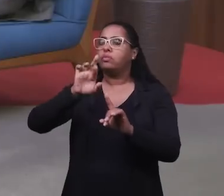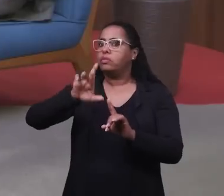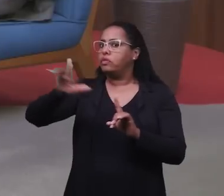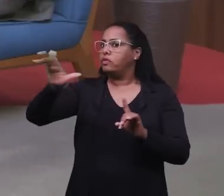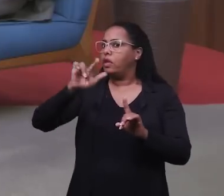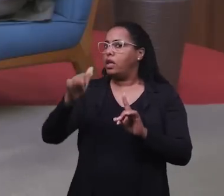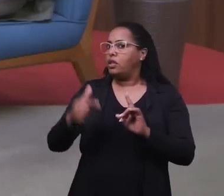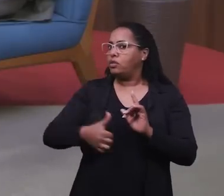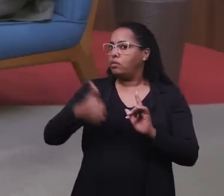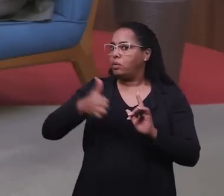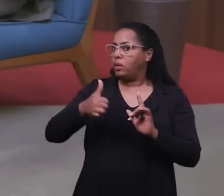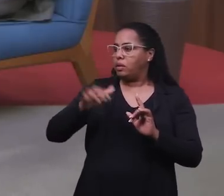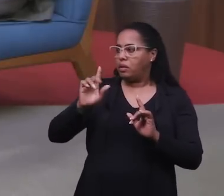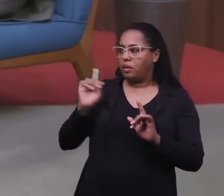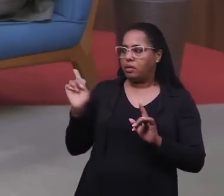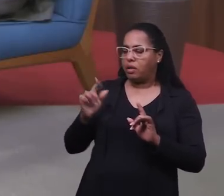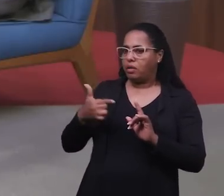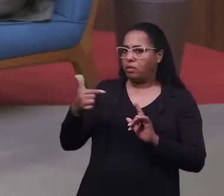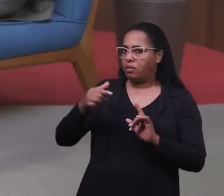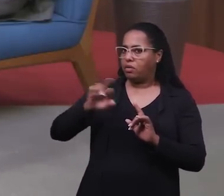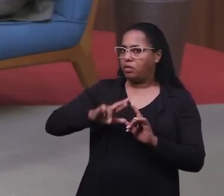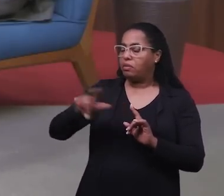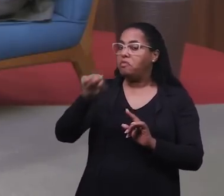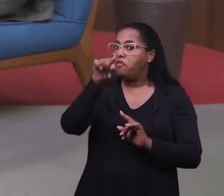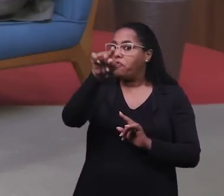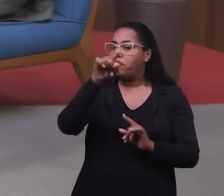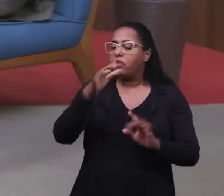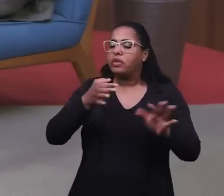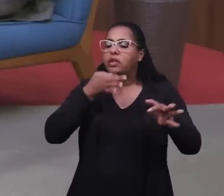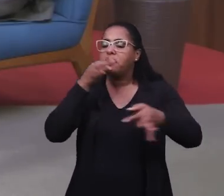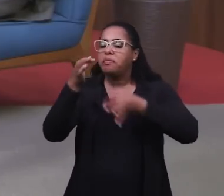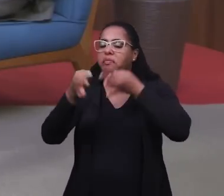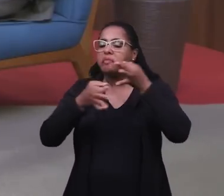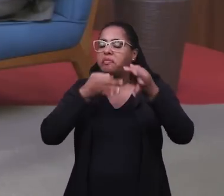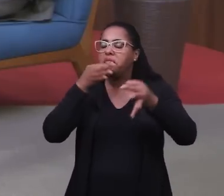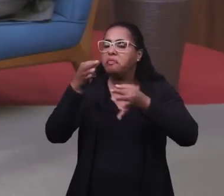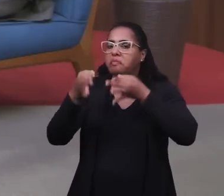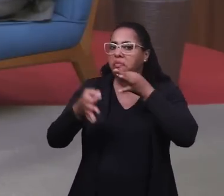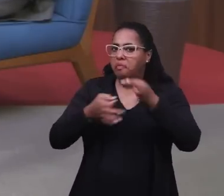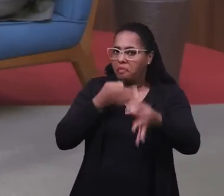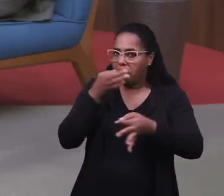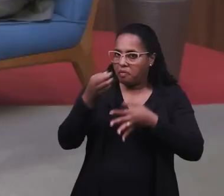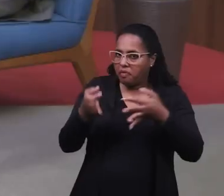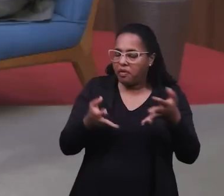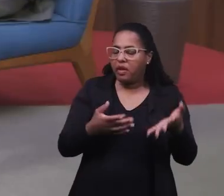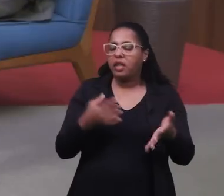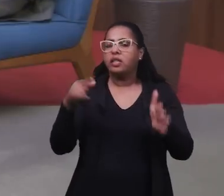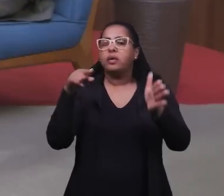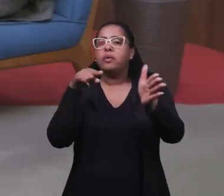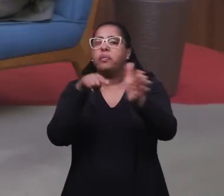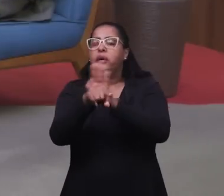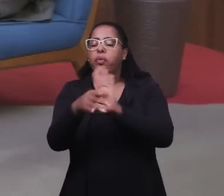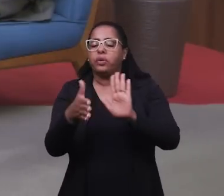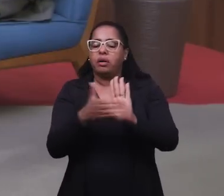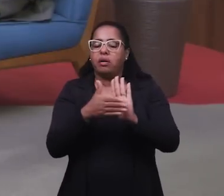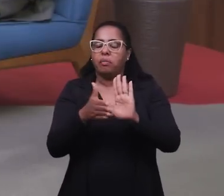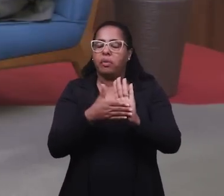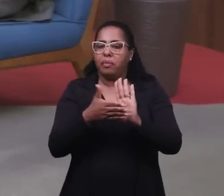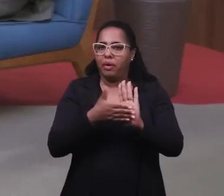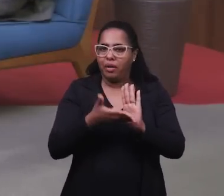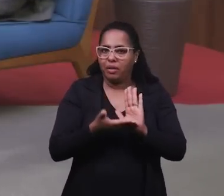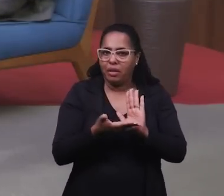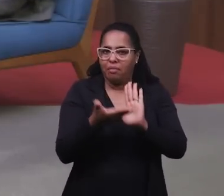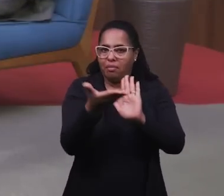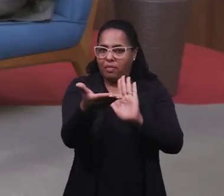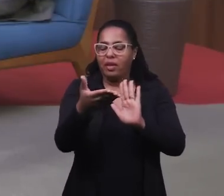tem um objetivo um pouco diferente. Ele é para você fazer um comentário acerca de uma questão que nós estamos lhe